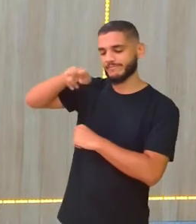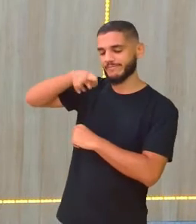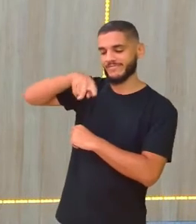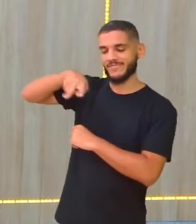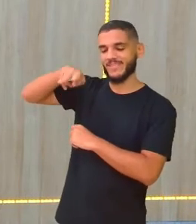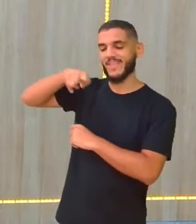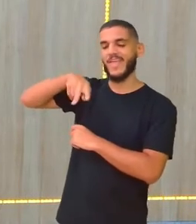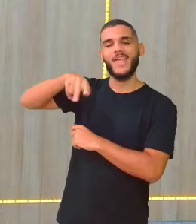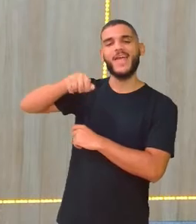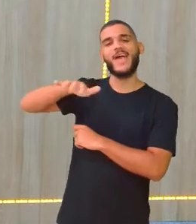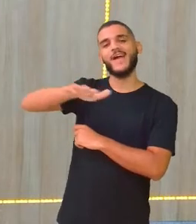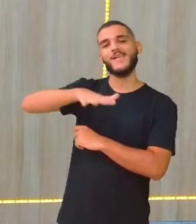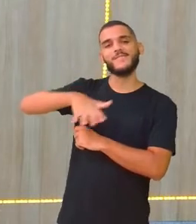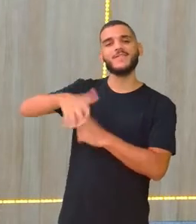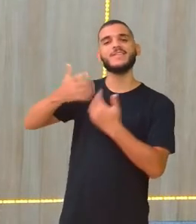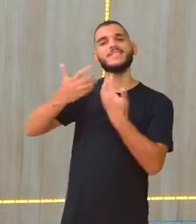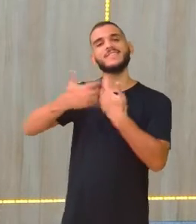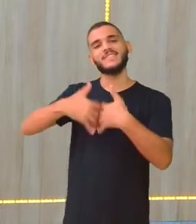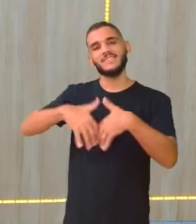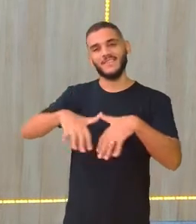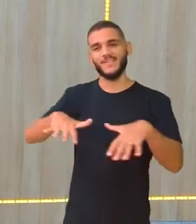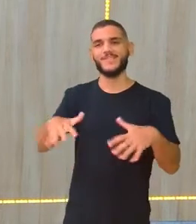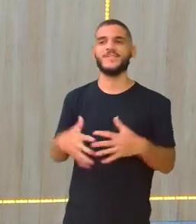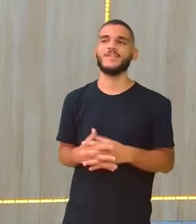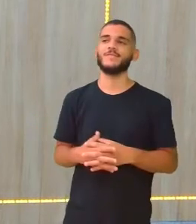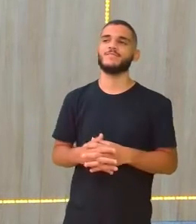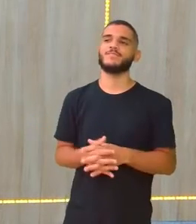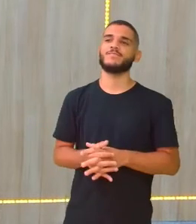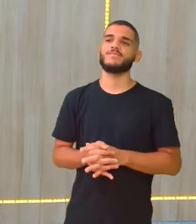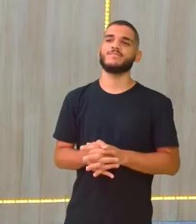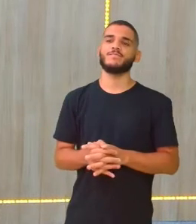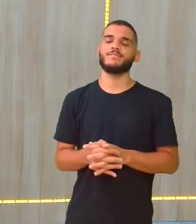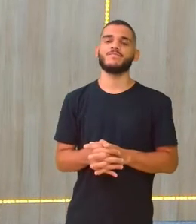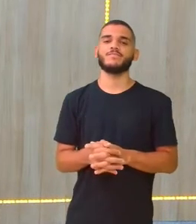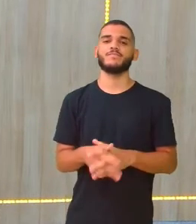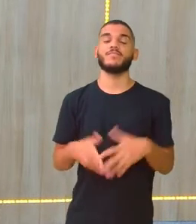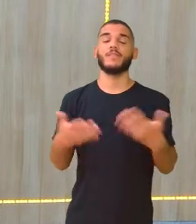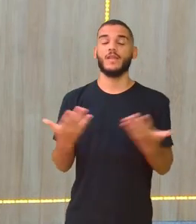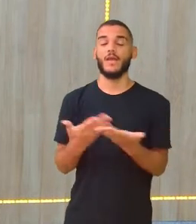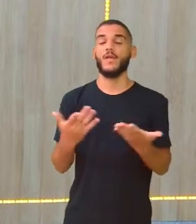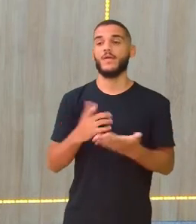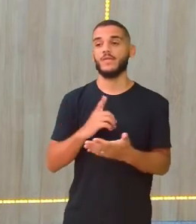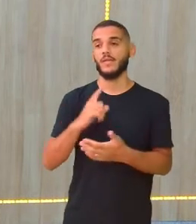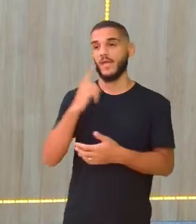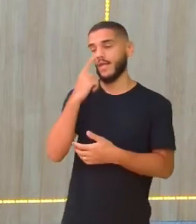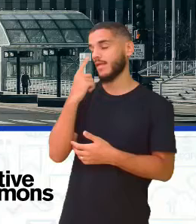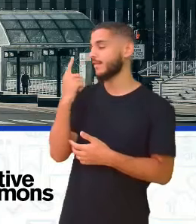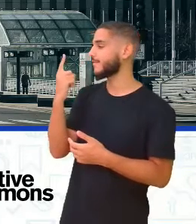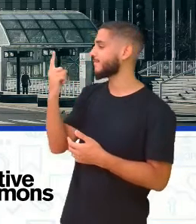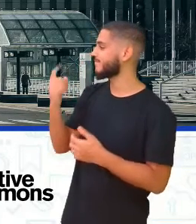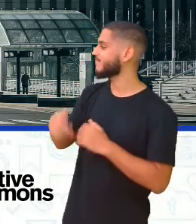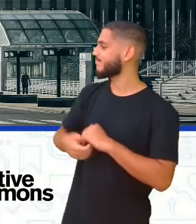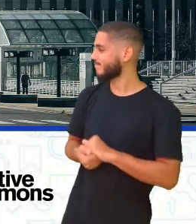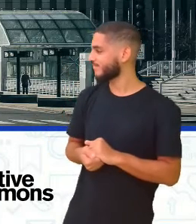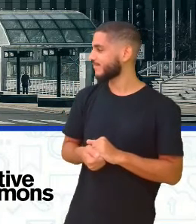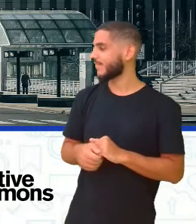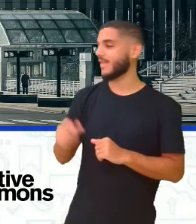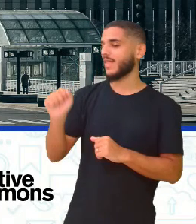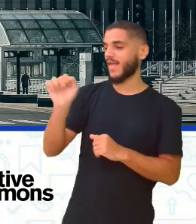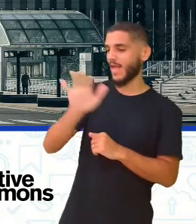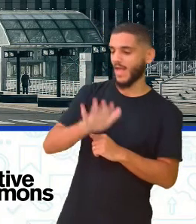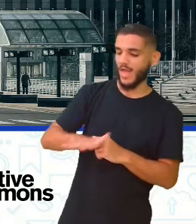paisagem bem natural. E aqui é justamente aquela questão, joga na tela aí, Juninho, daquela